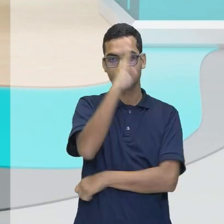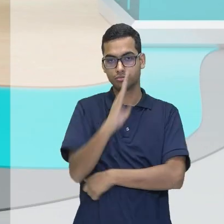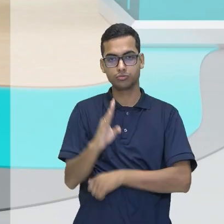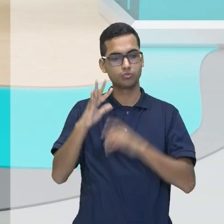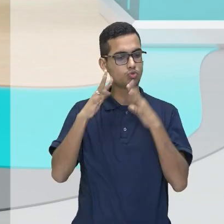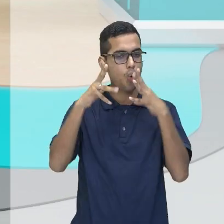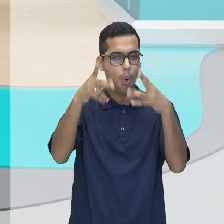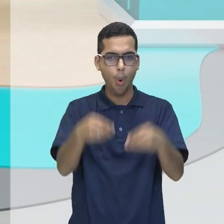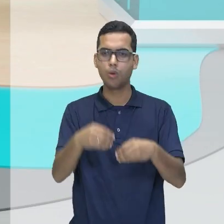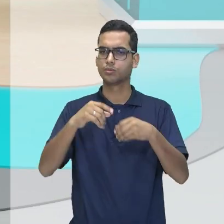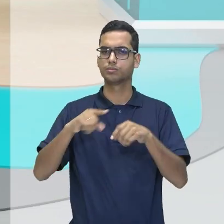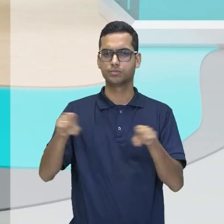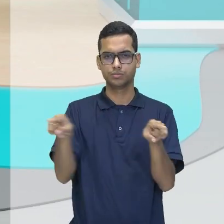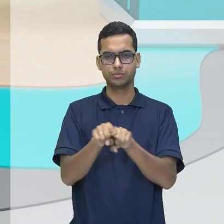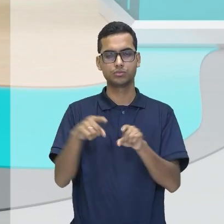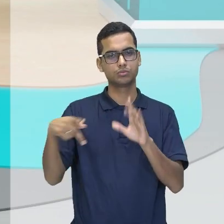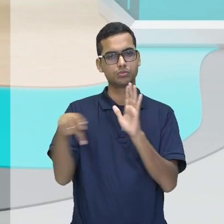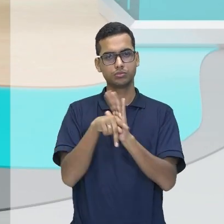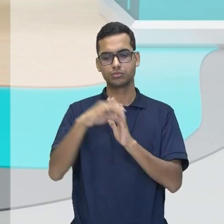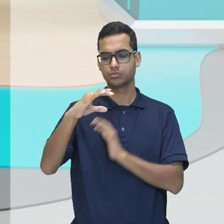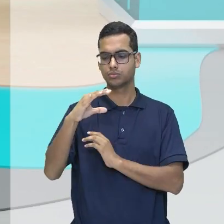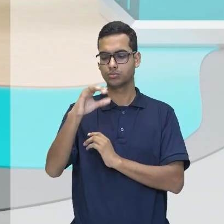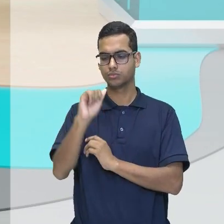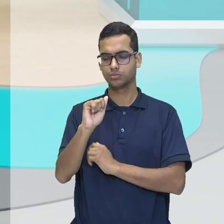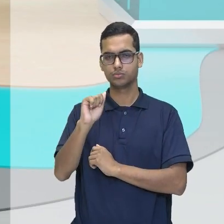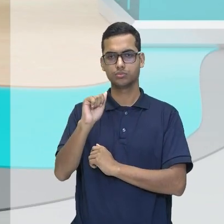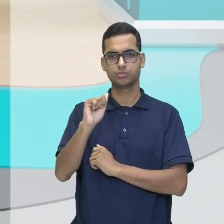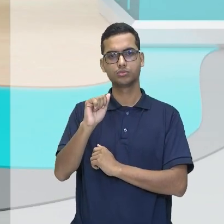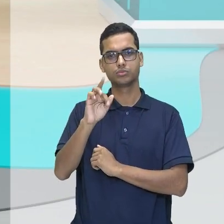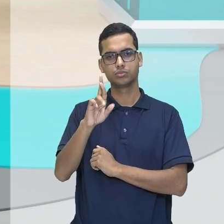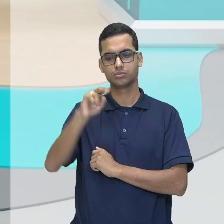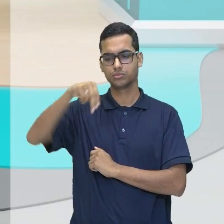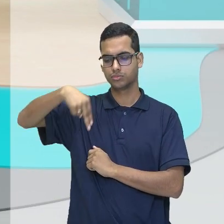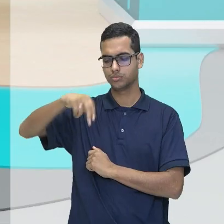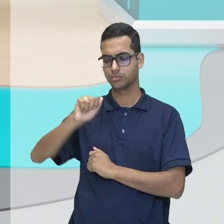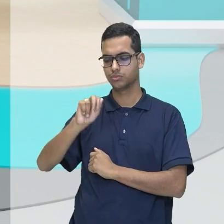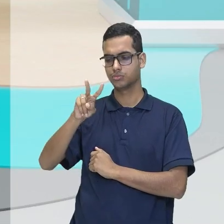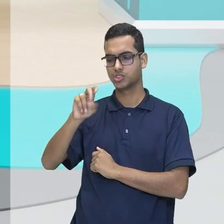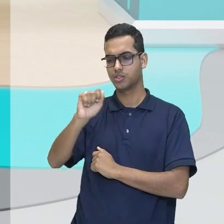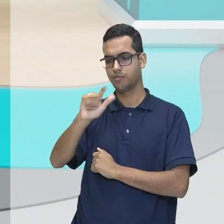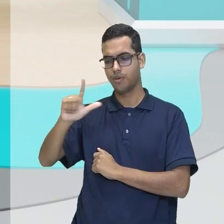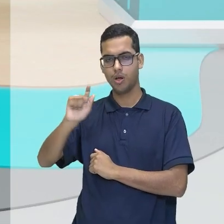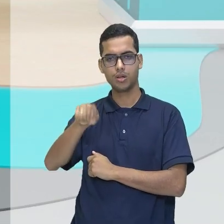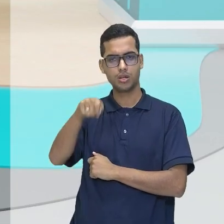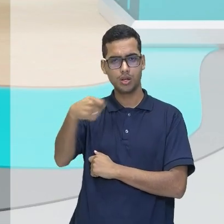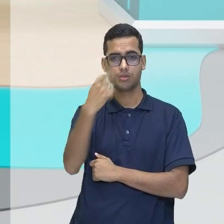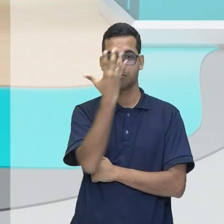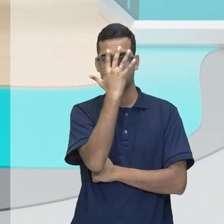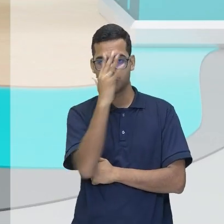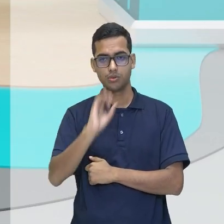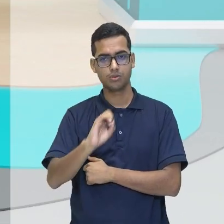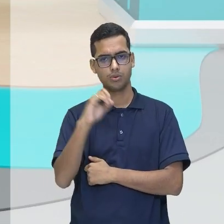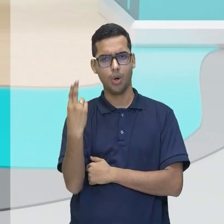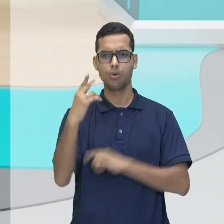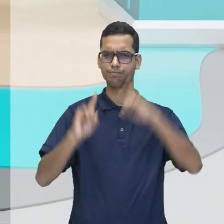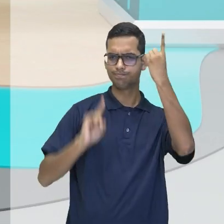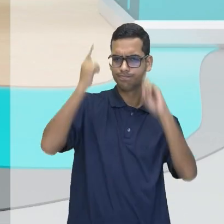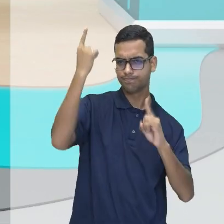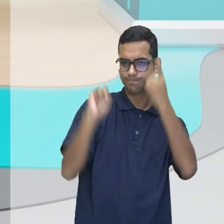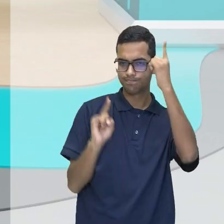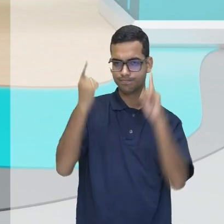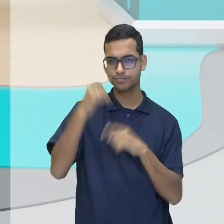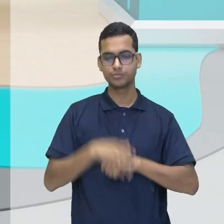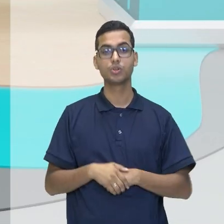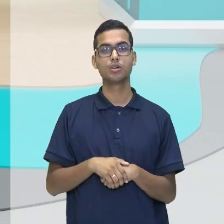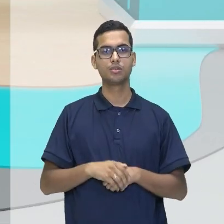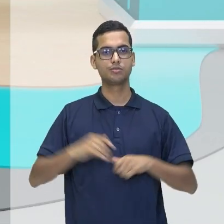Então, vamos dar uma voltinha e vamos a uma avenida onde está acontecendo uma festa de